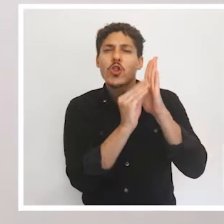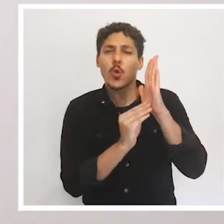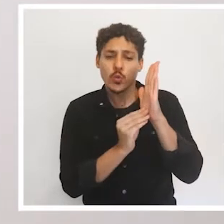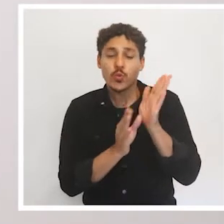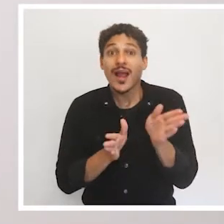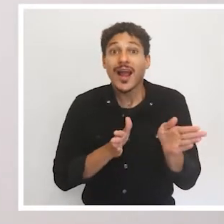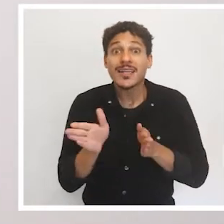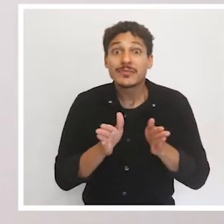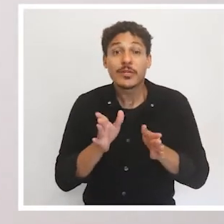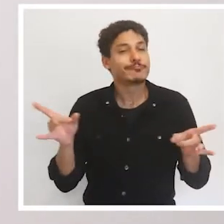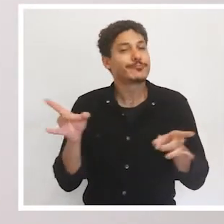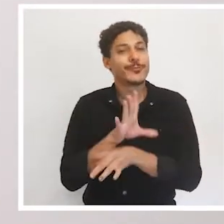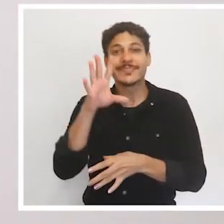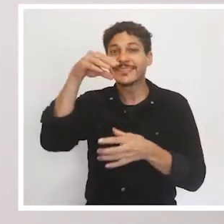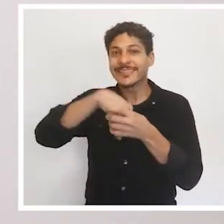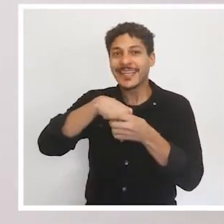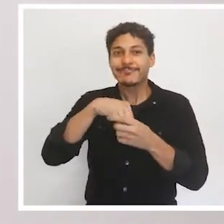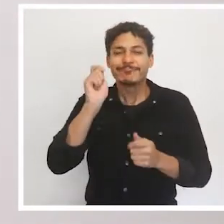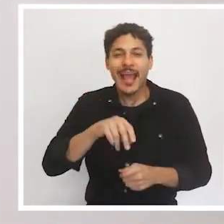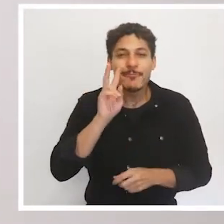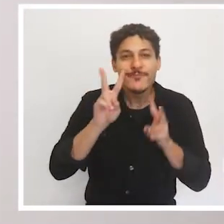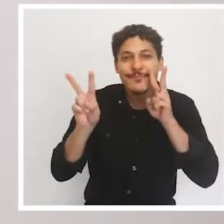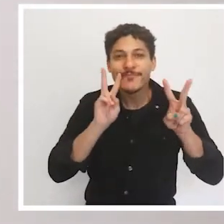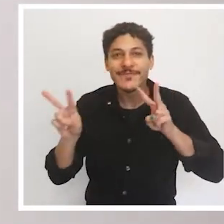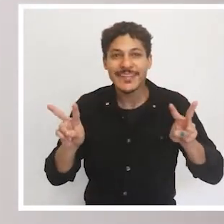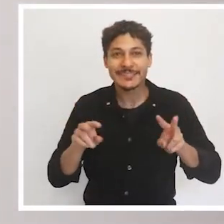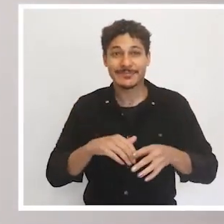Conteúdo acessível está disponível no espaço expositivo.